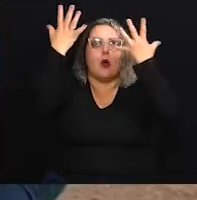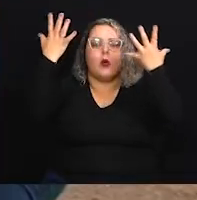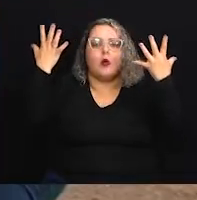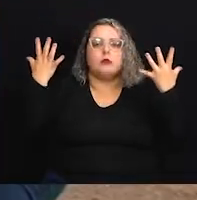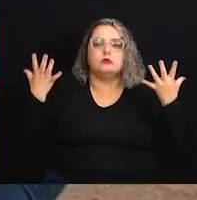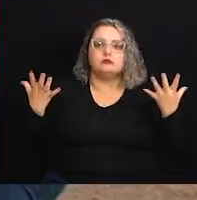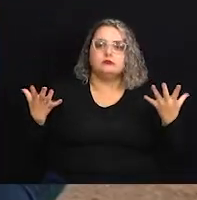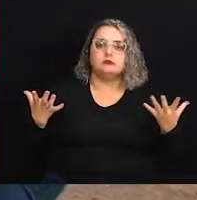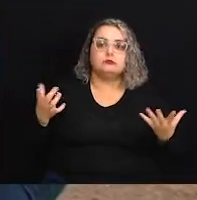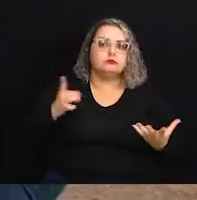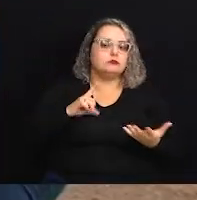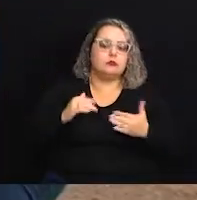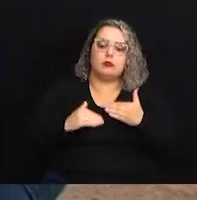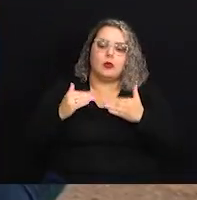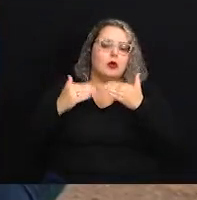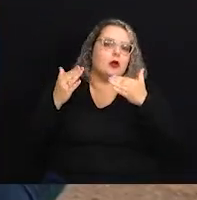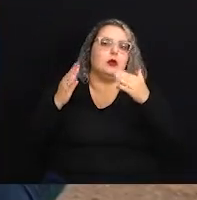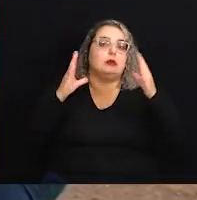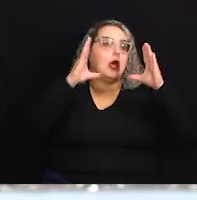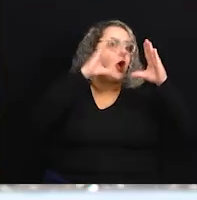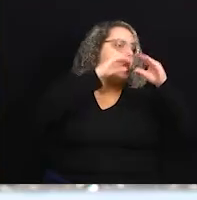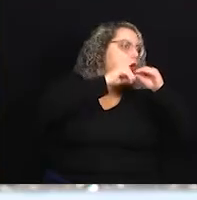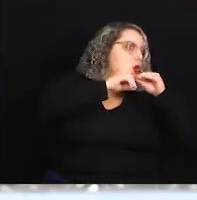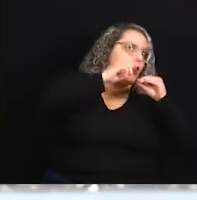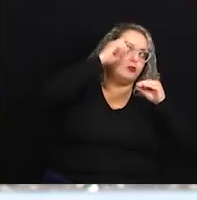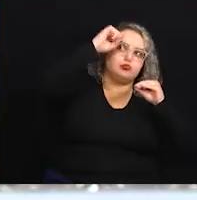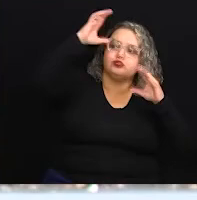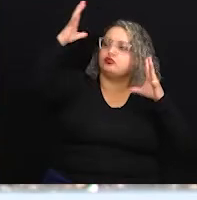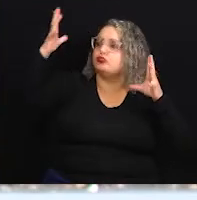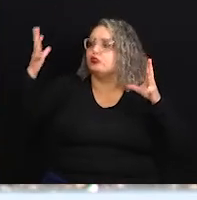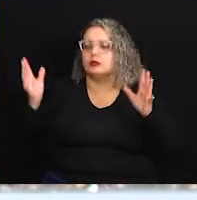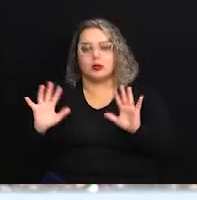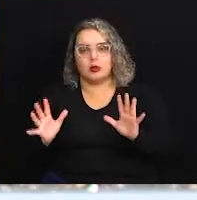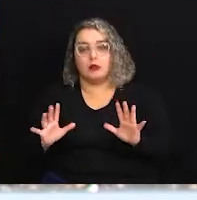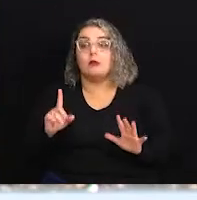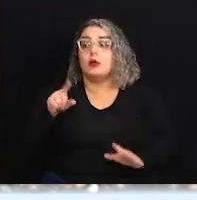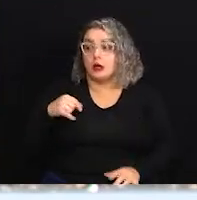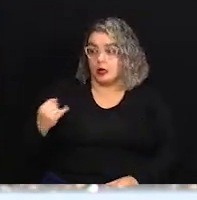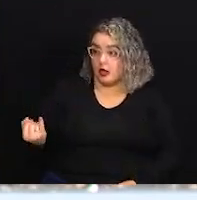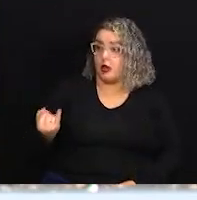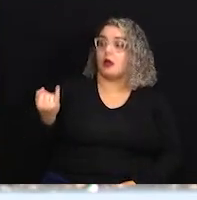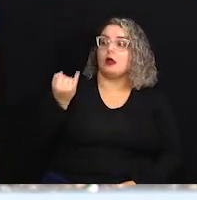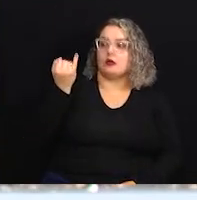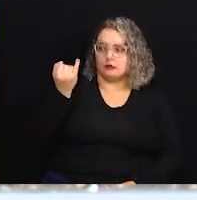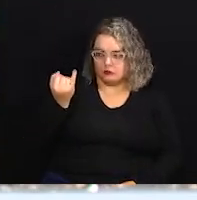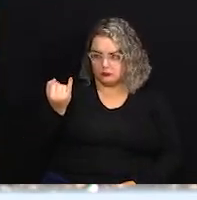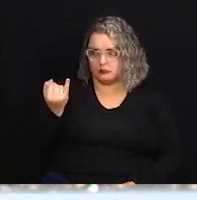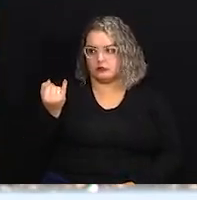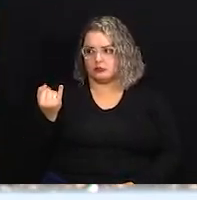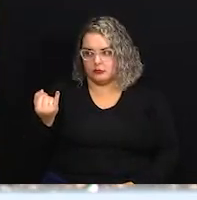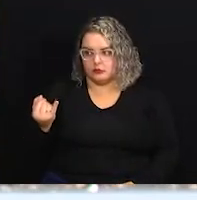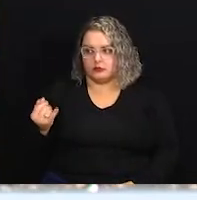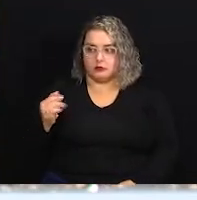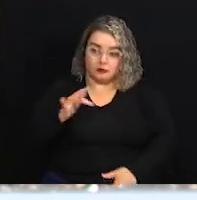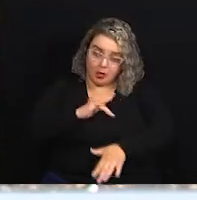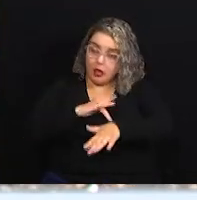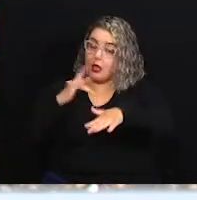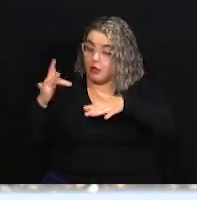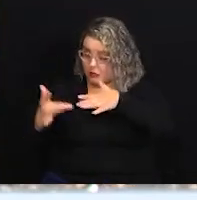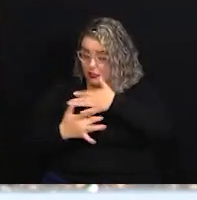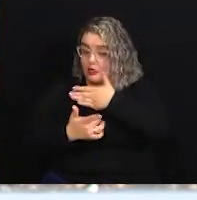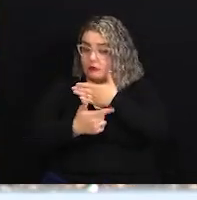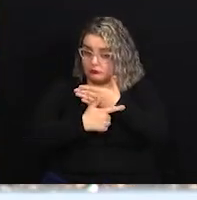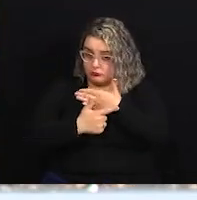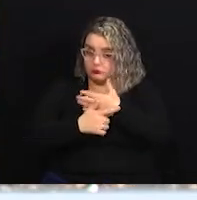alguma coisa que não se constrói de um dia para o outro, mas que é importante. E aí a mídia